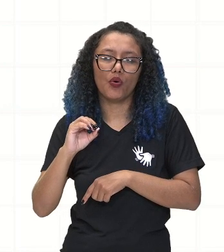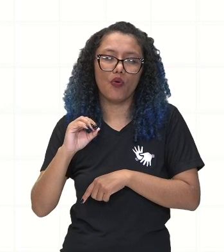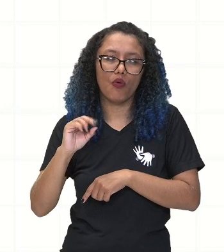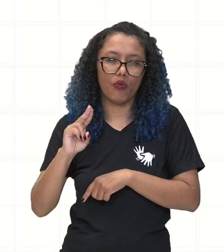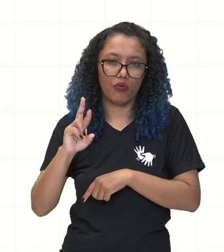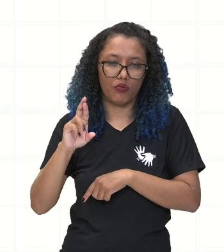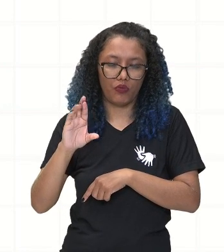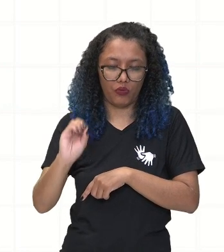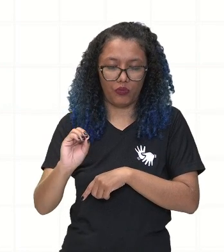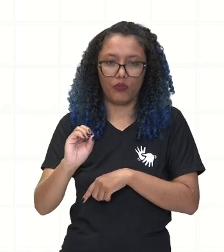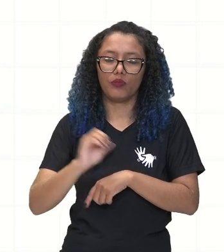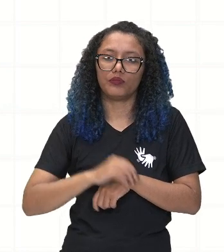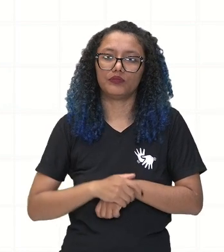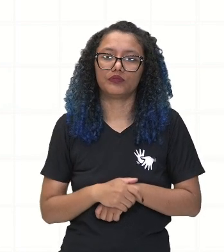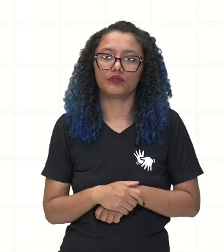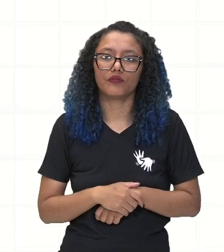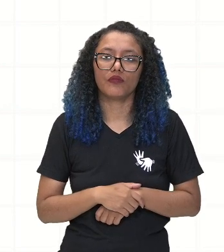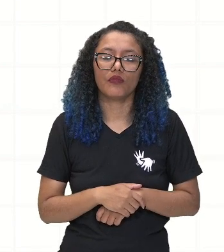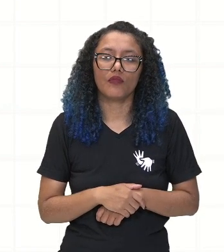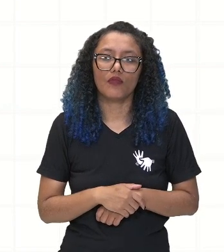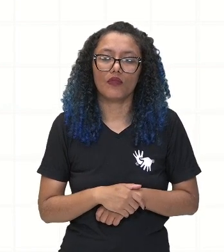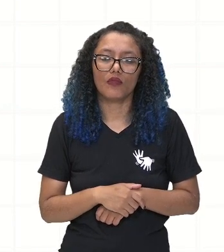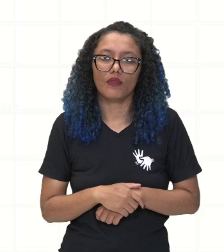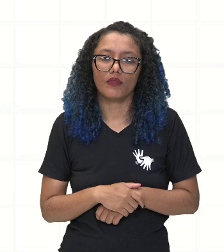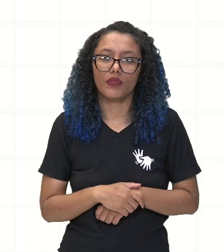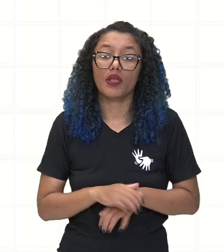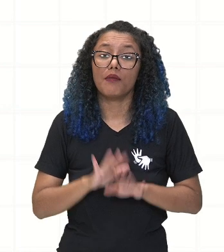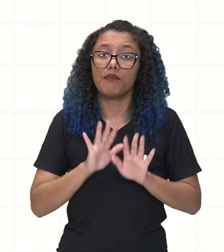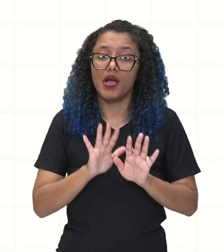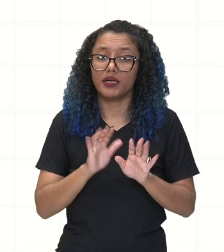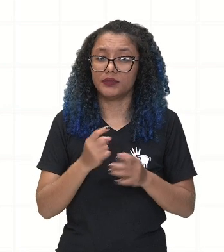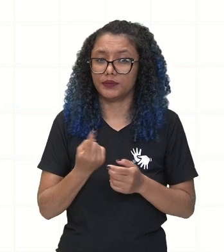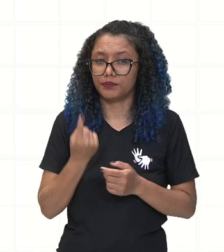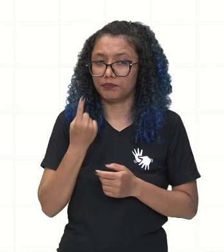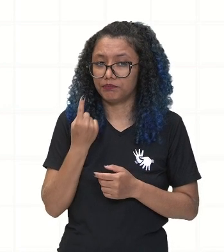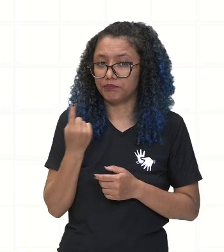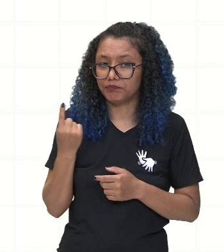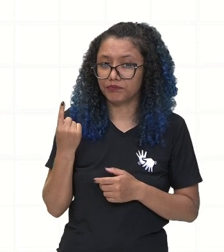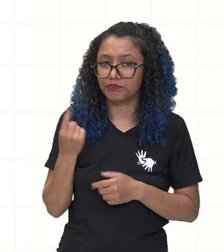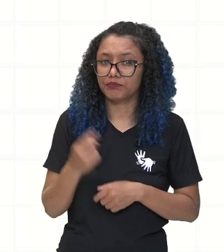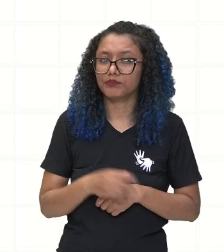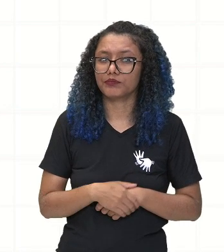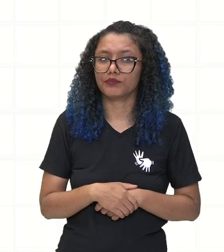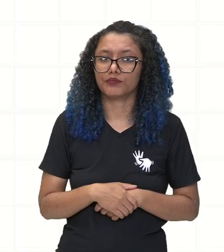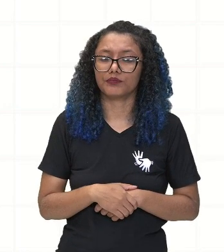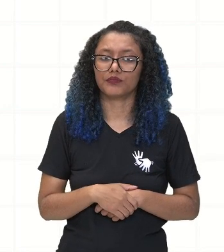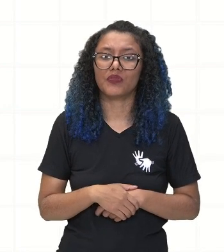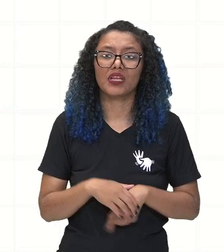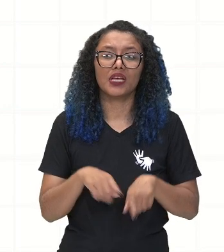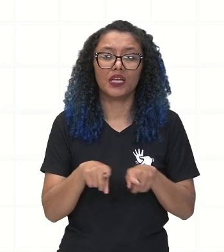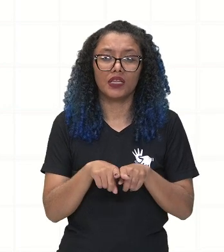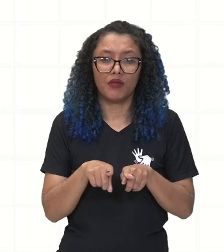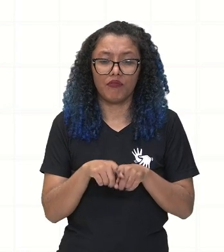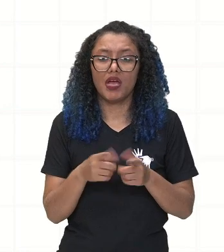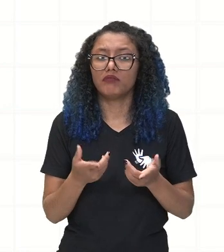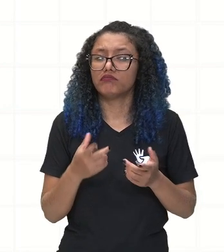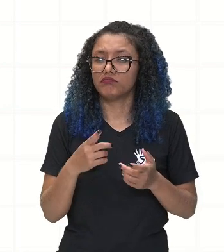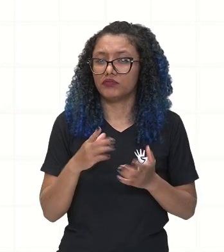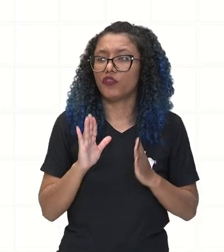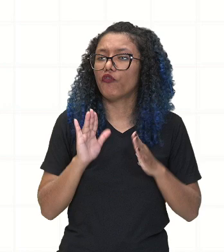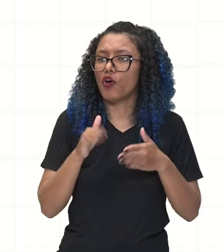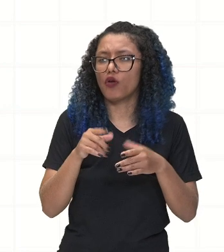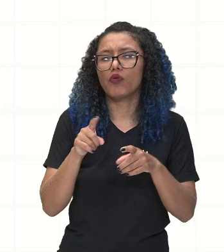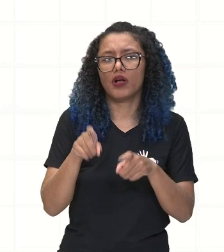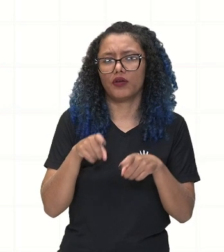é que essas assentas também produziam ali, praticavam a agricultura,